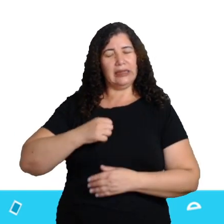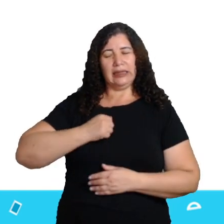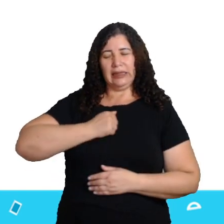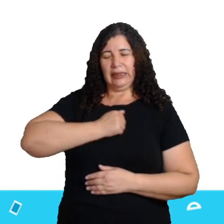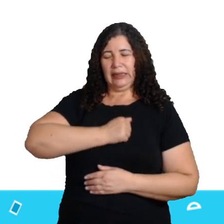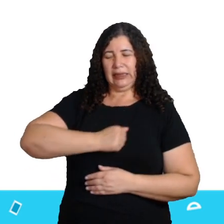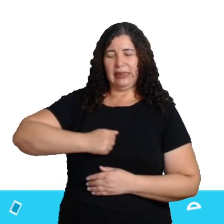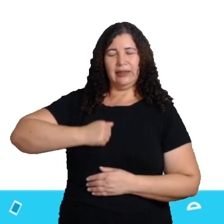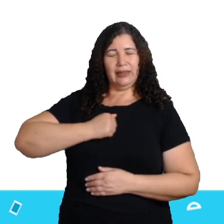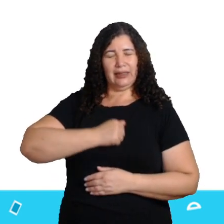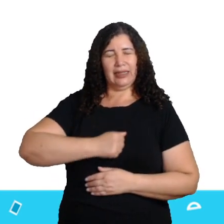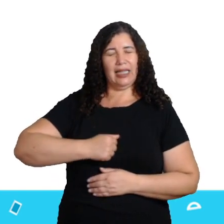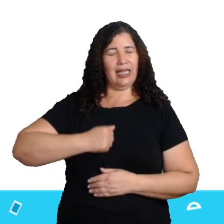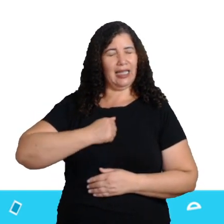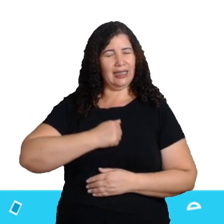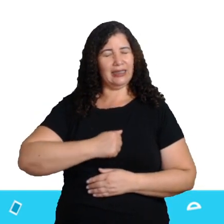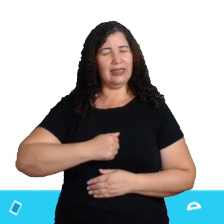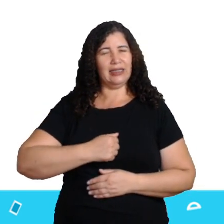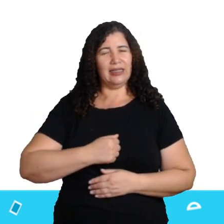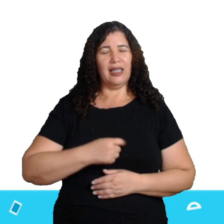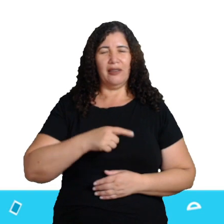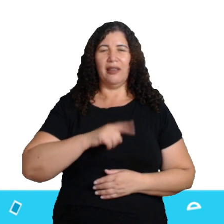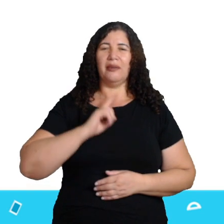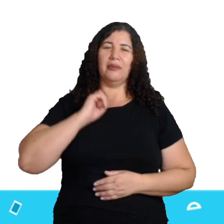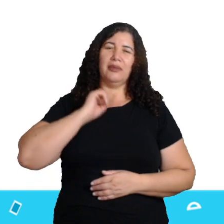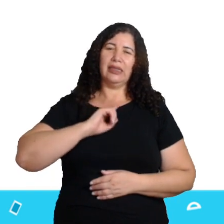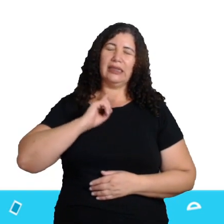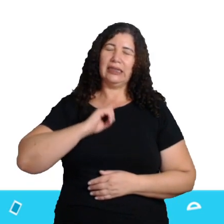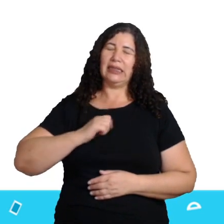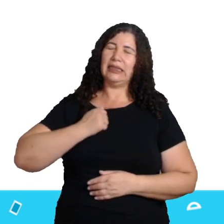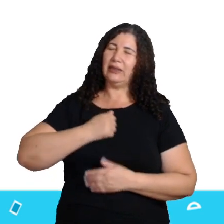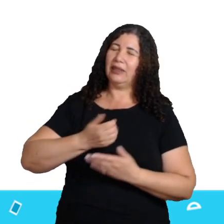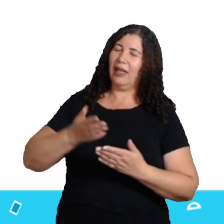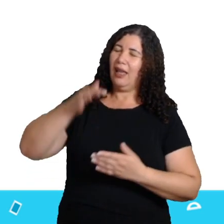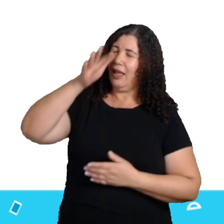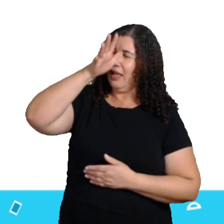saudades quando ele estava em Minas Gerais.